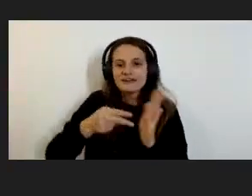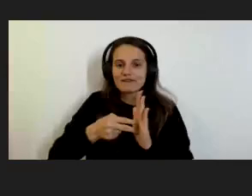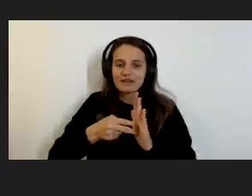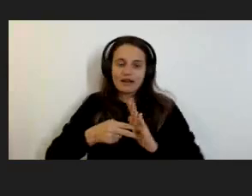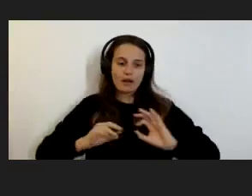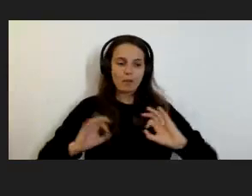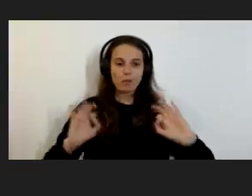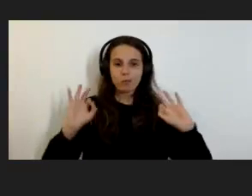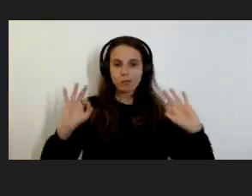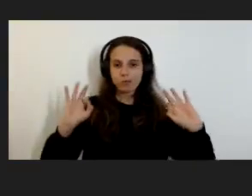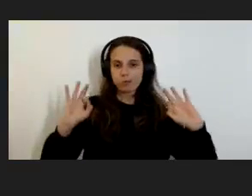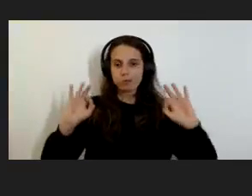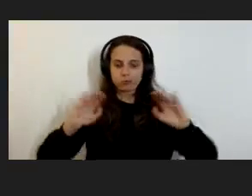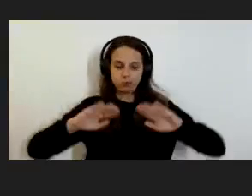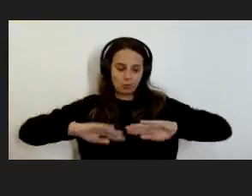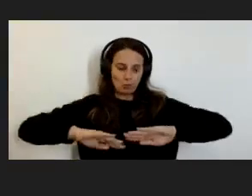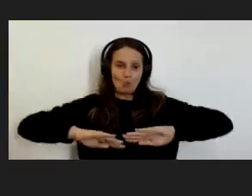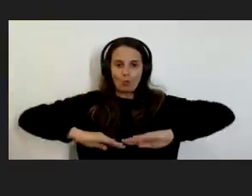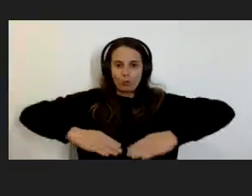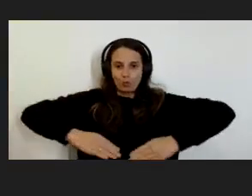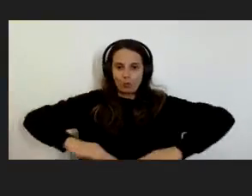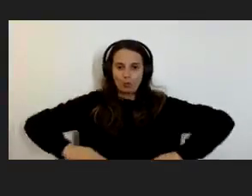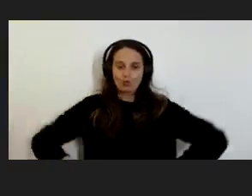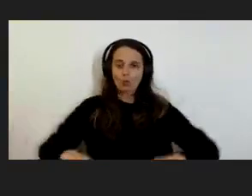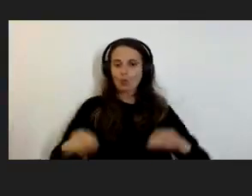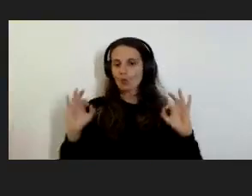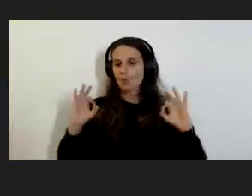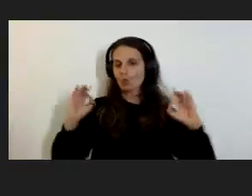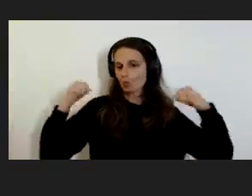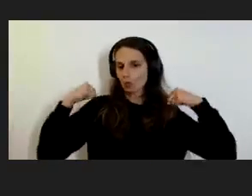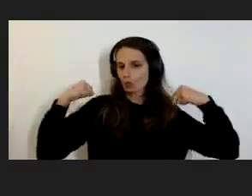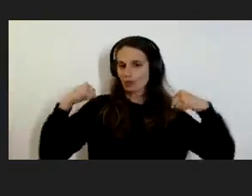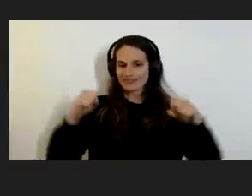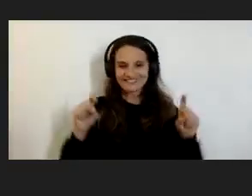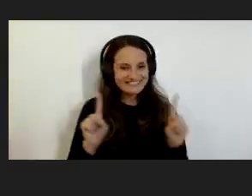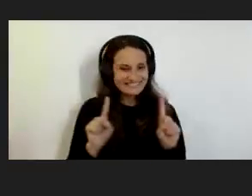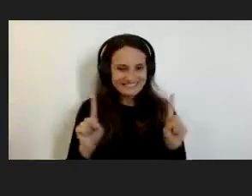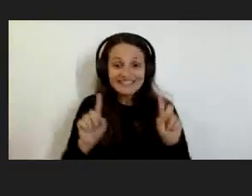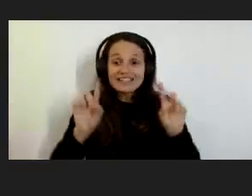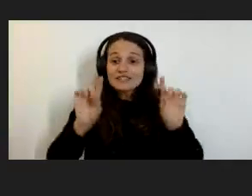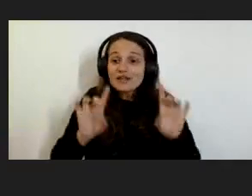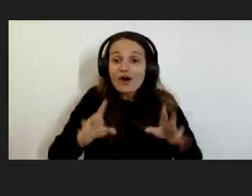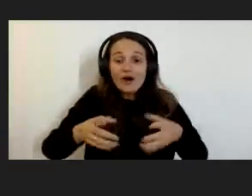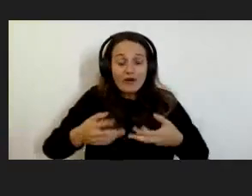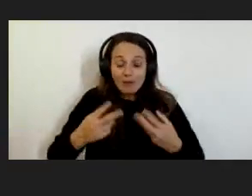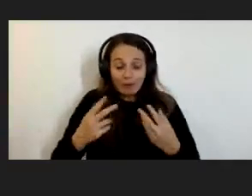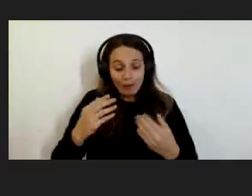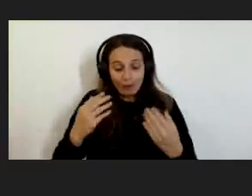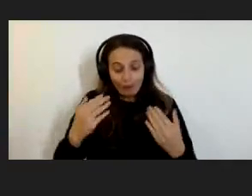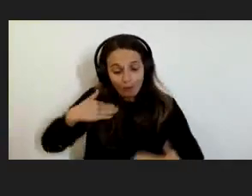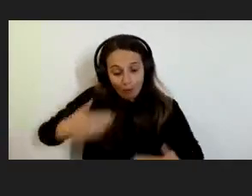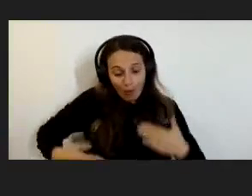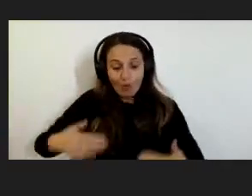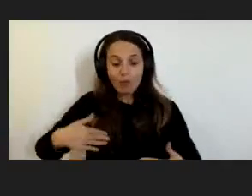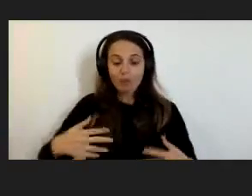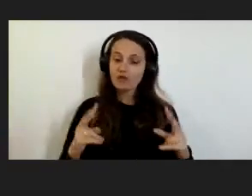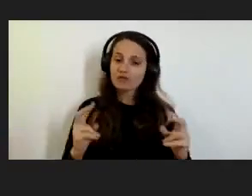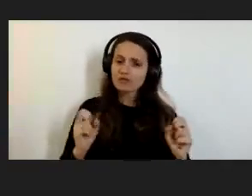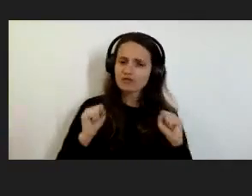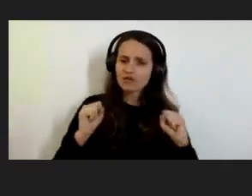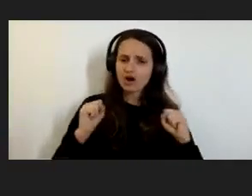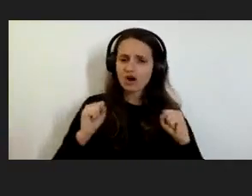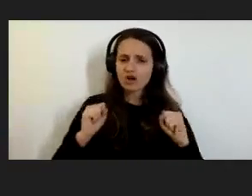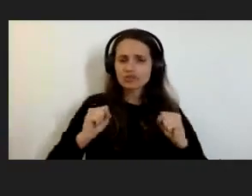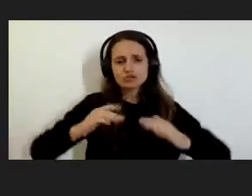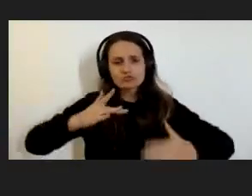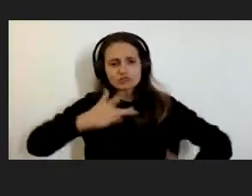Não é ficar com aquela barriga trincada. É só fortalecer a parede anterior e a parede posterior, que dá esse sustento